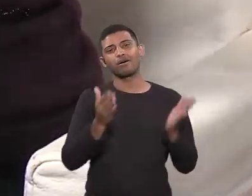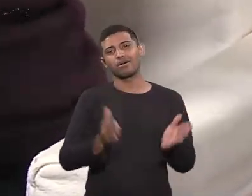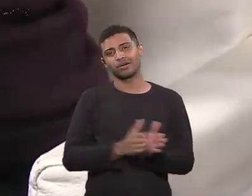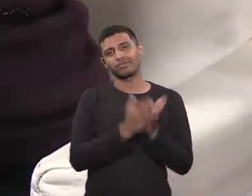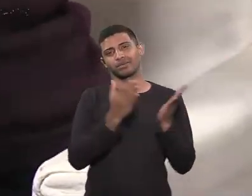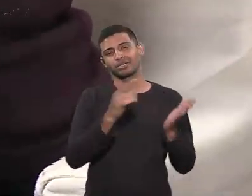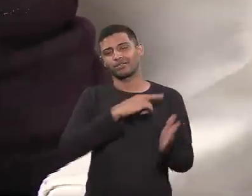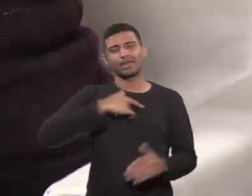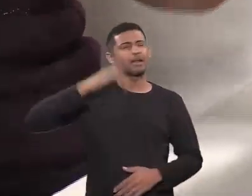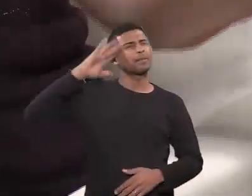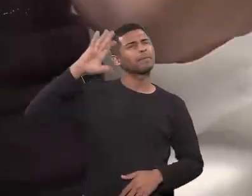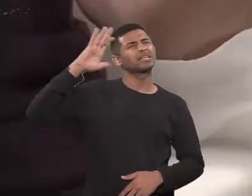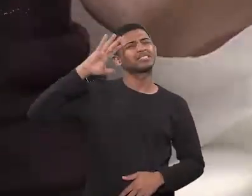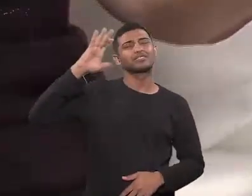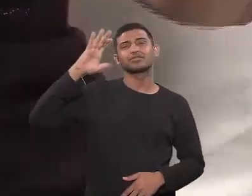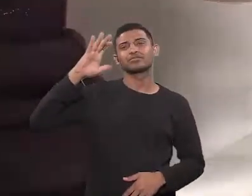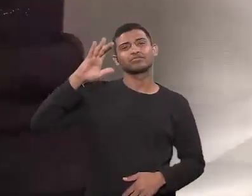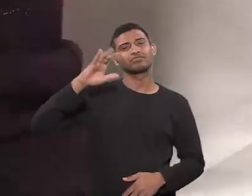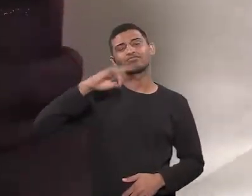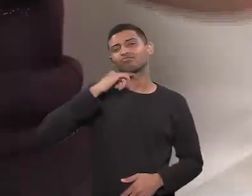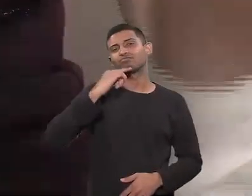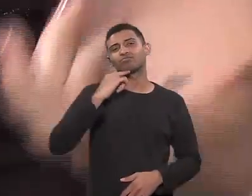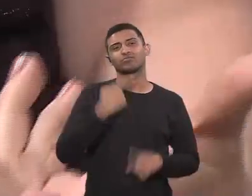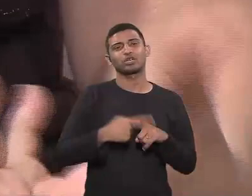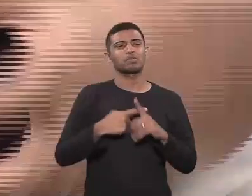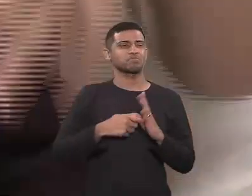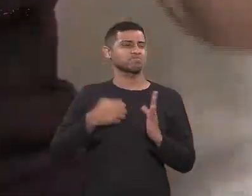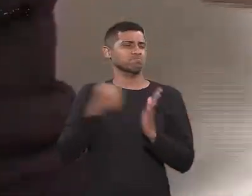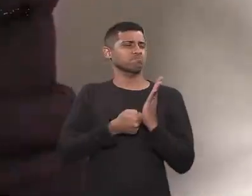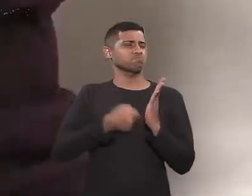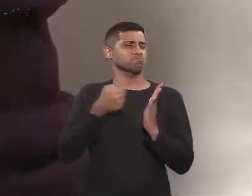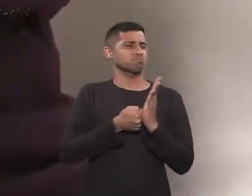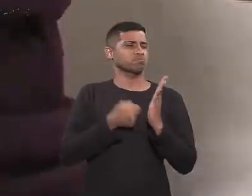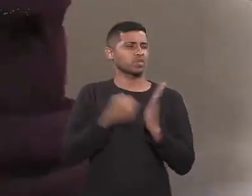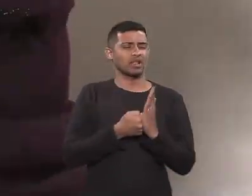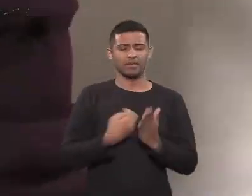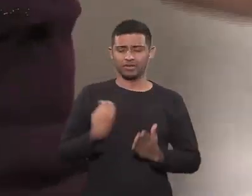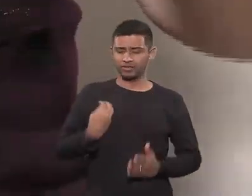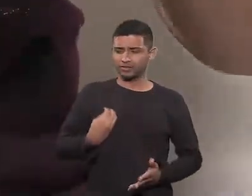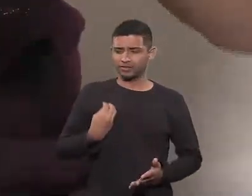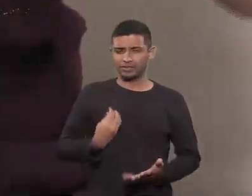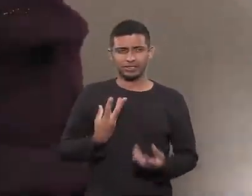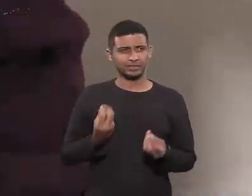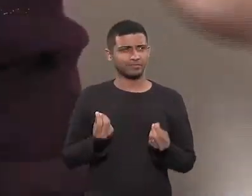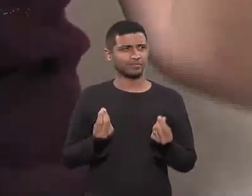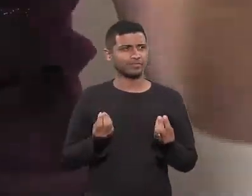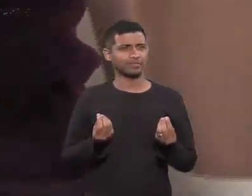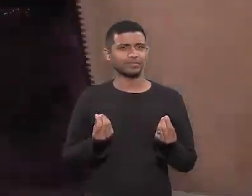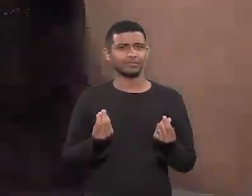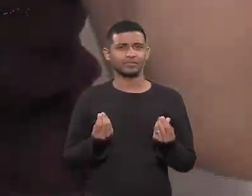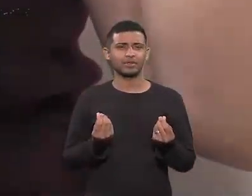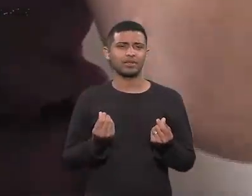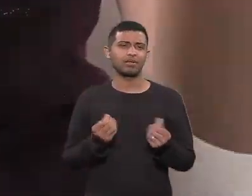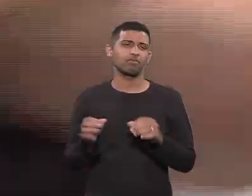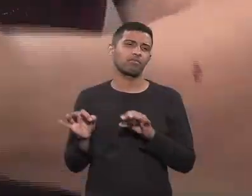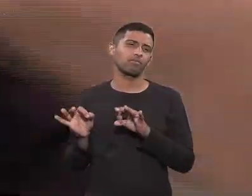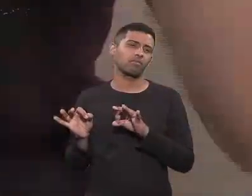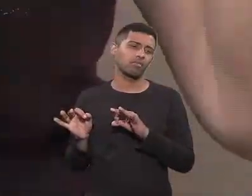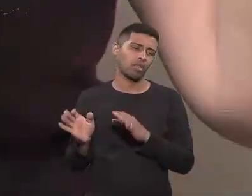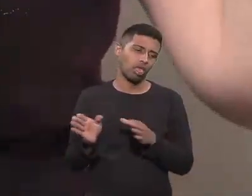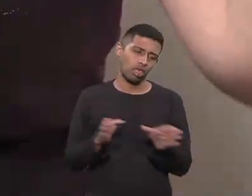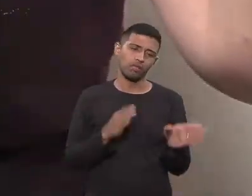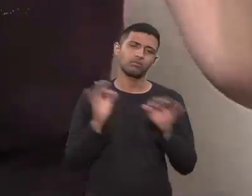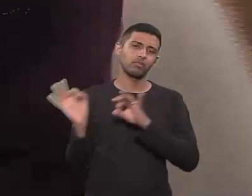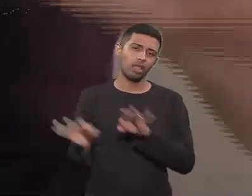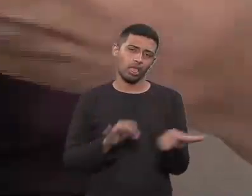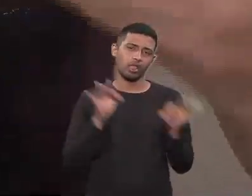né, que não existia essa possibilidade, porque era tão rígida, a vida era tão monótona